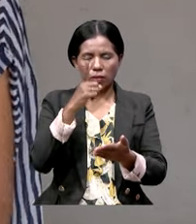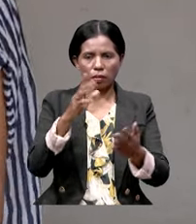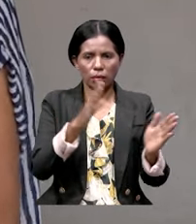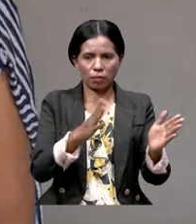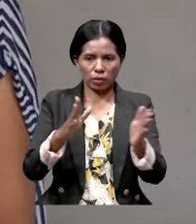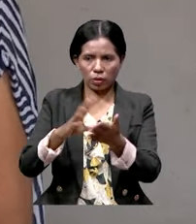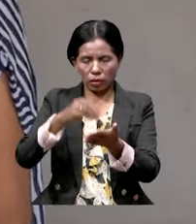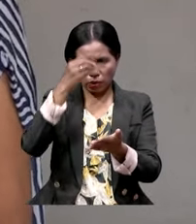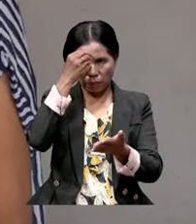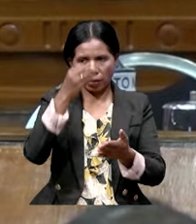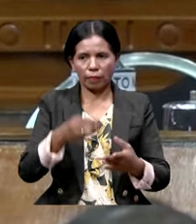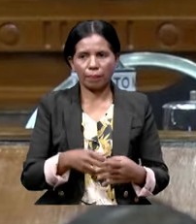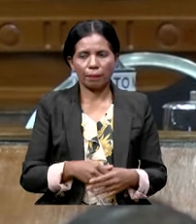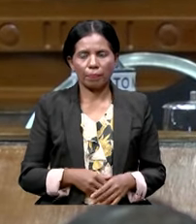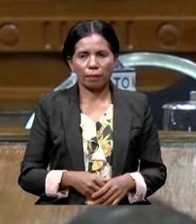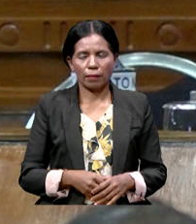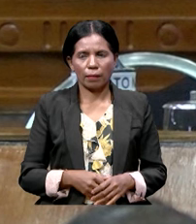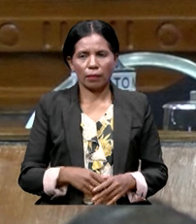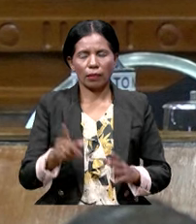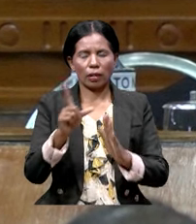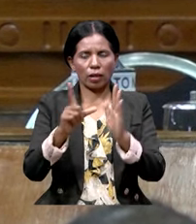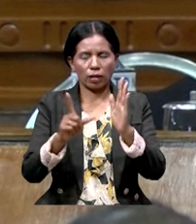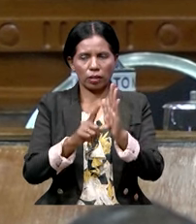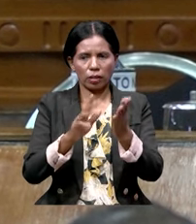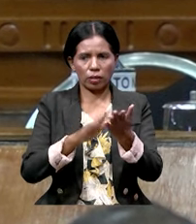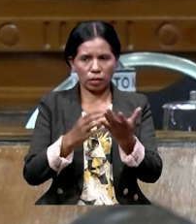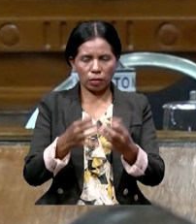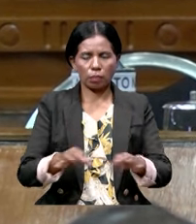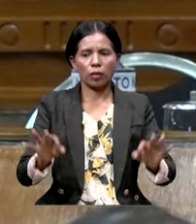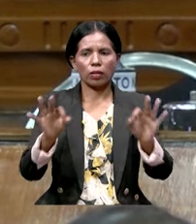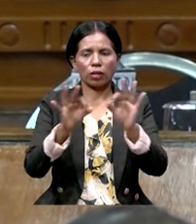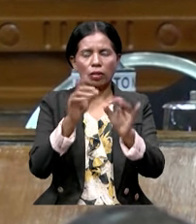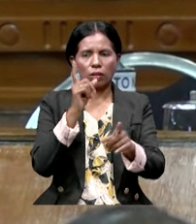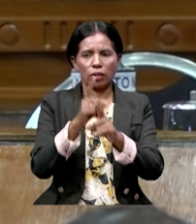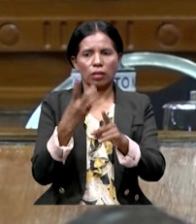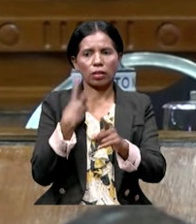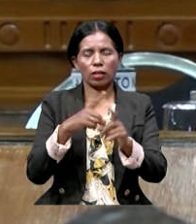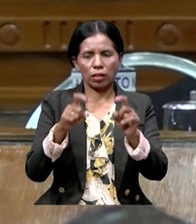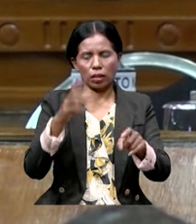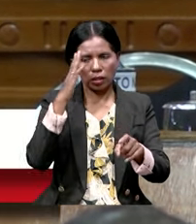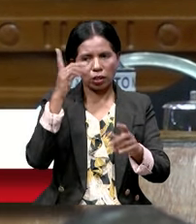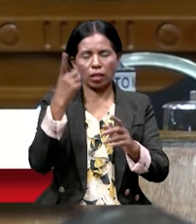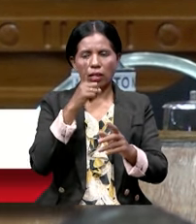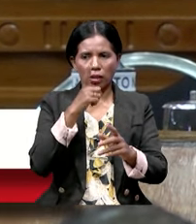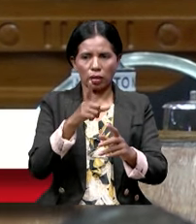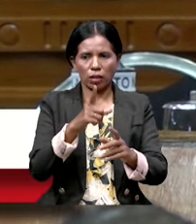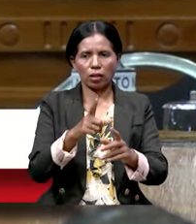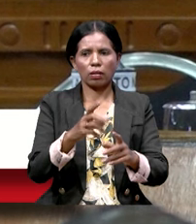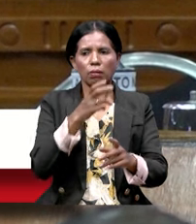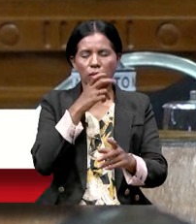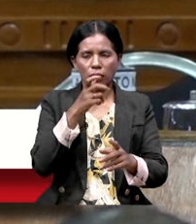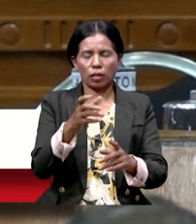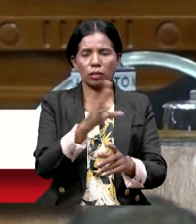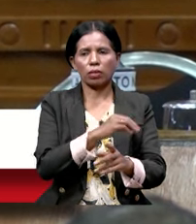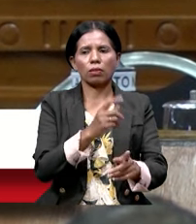de aprendizagem. Lei de base de ensino superior é importante. Para ita tengi hatete kata liang instrusau ne mak portugues o tetung